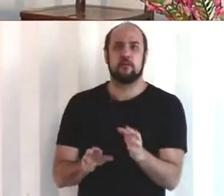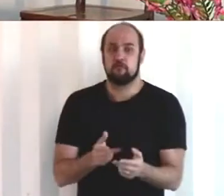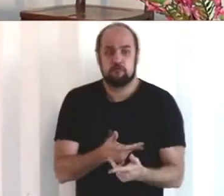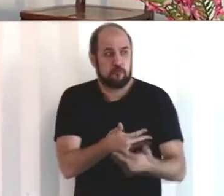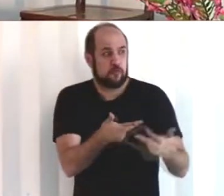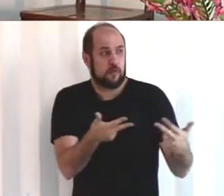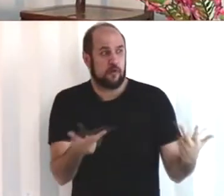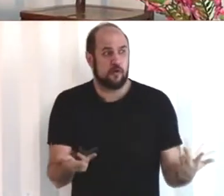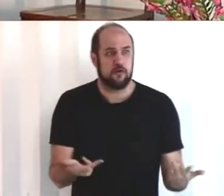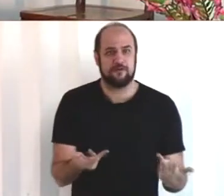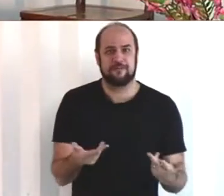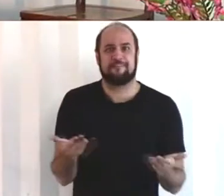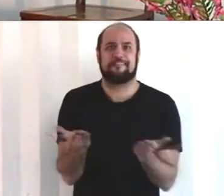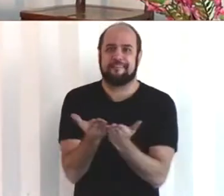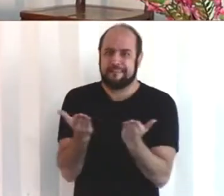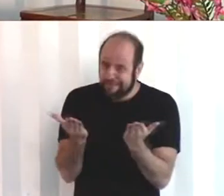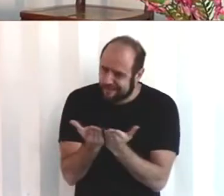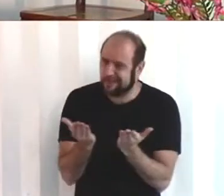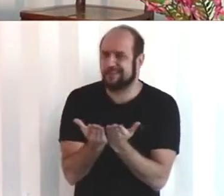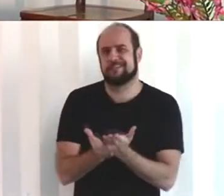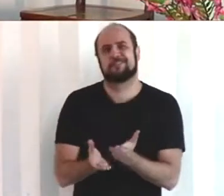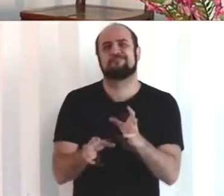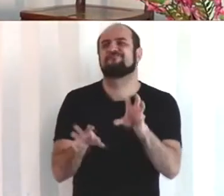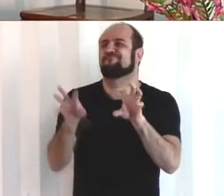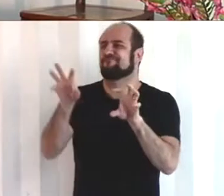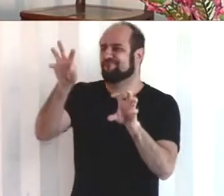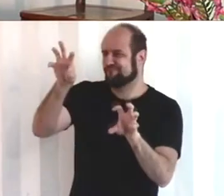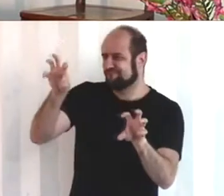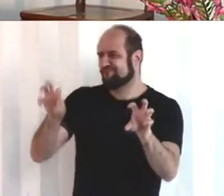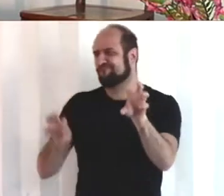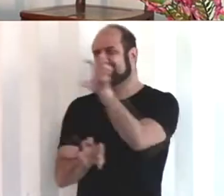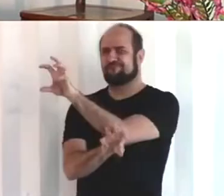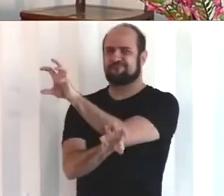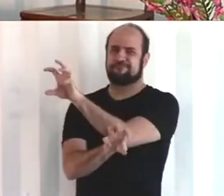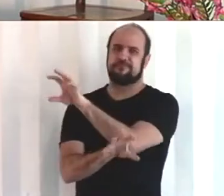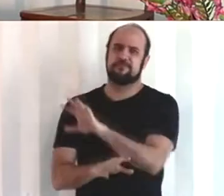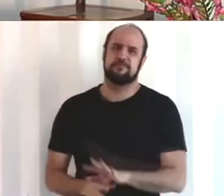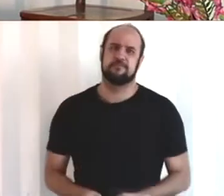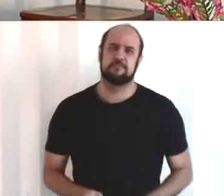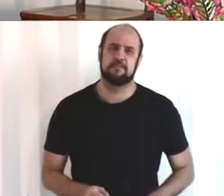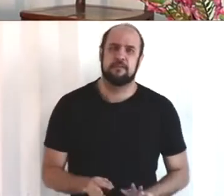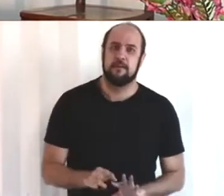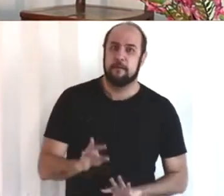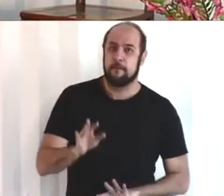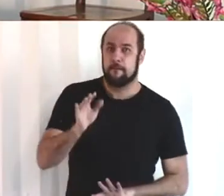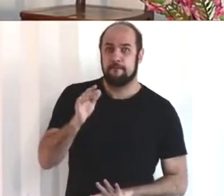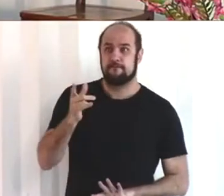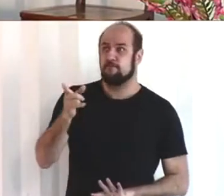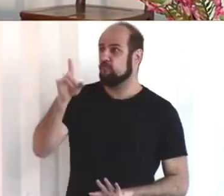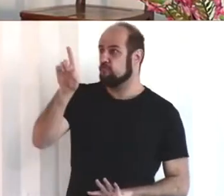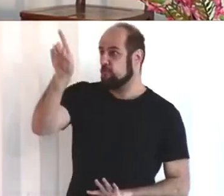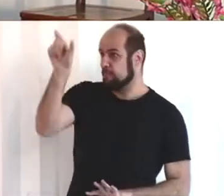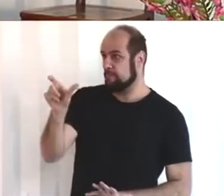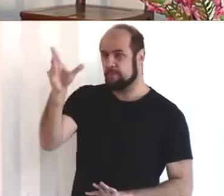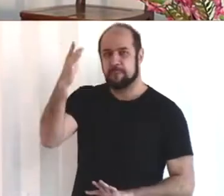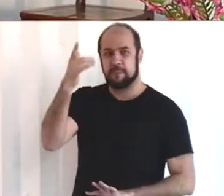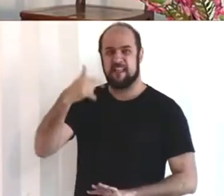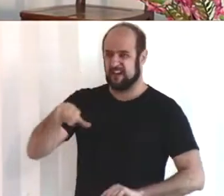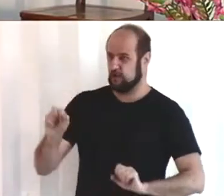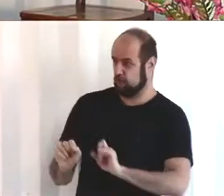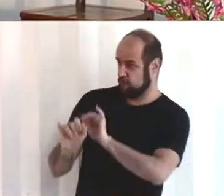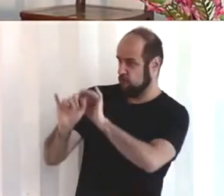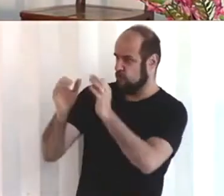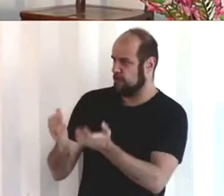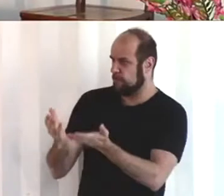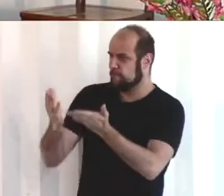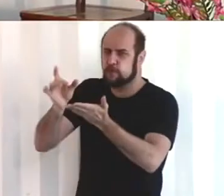inclusive no meio cristão evangélico. Muitas coisas estão sendo substituídas, e em vez de tributarmos a glória, a